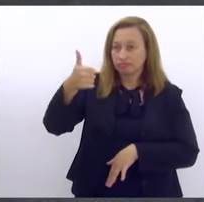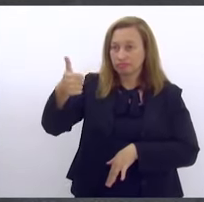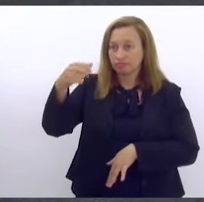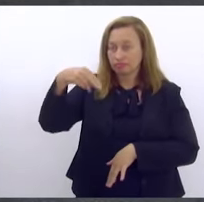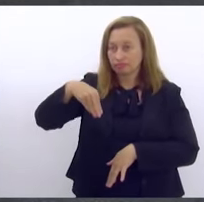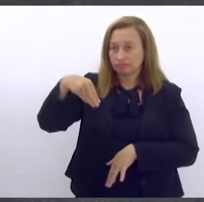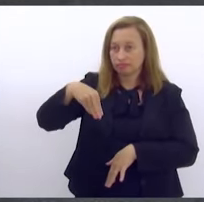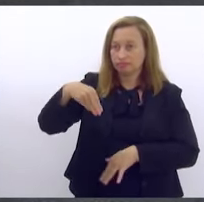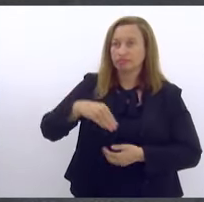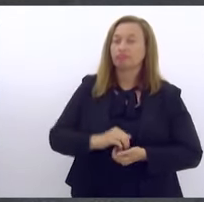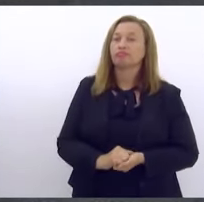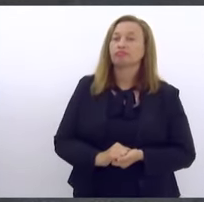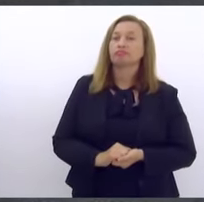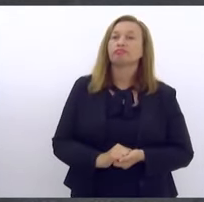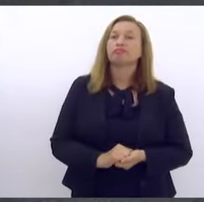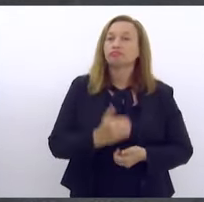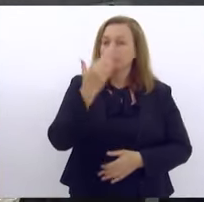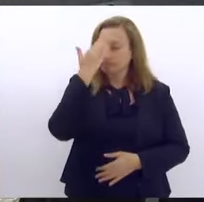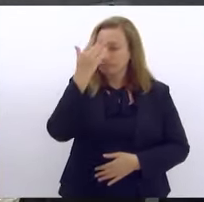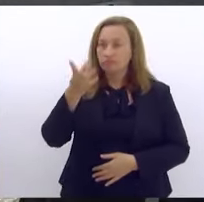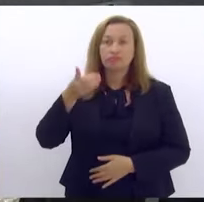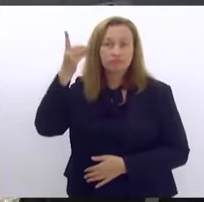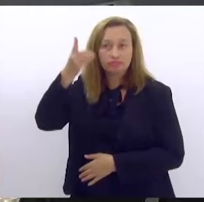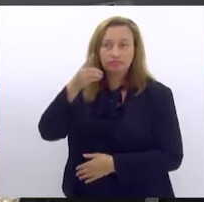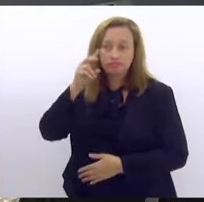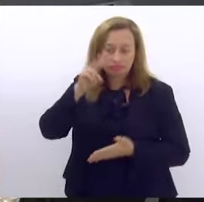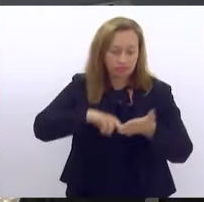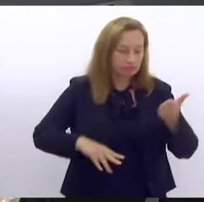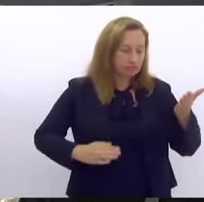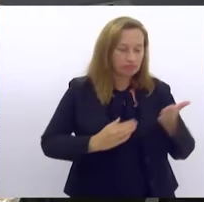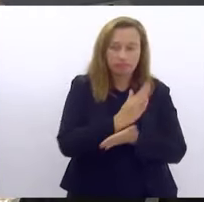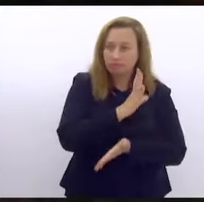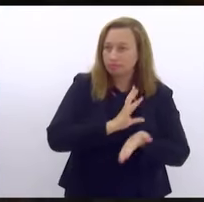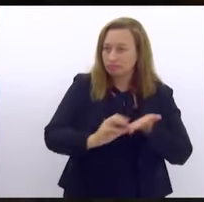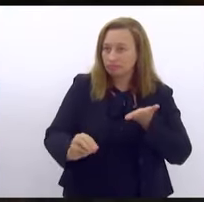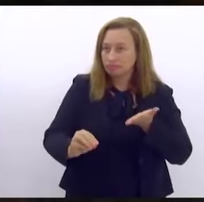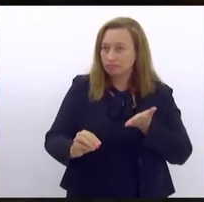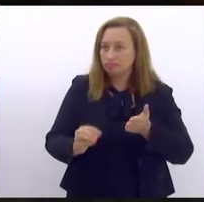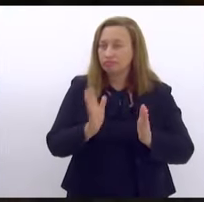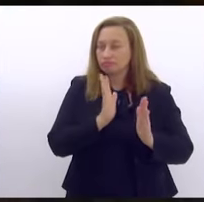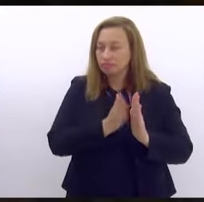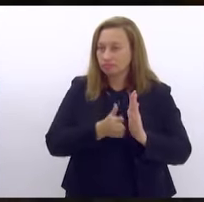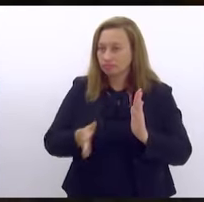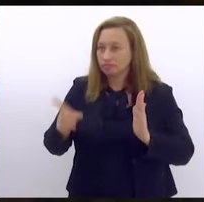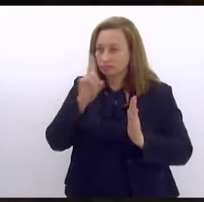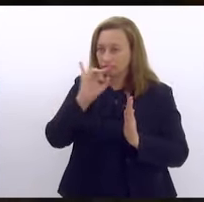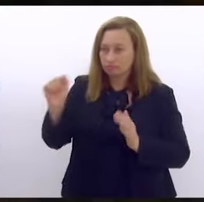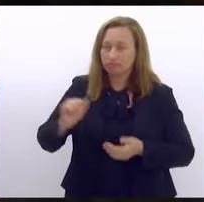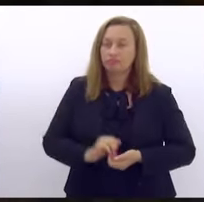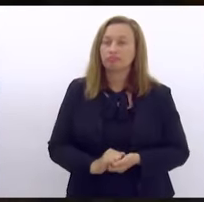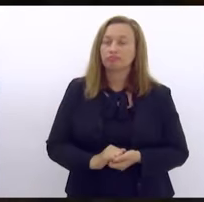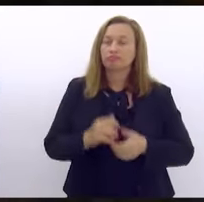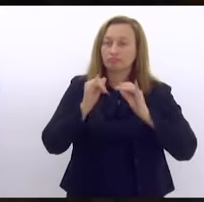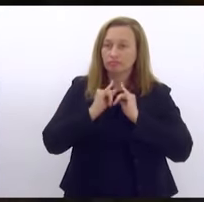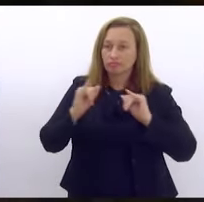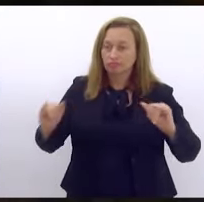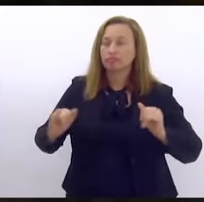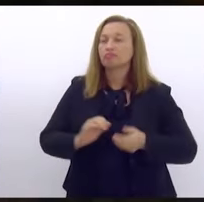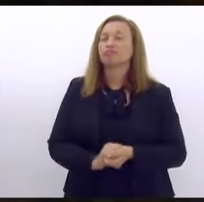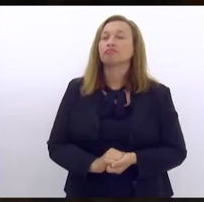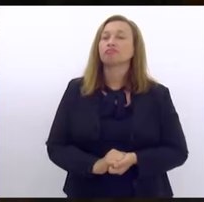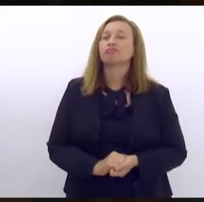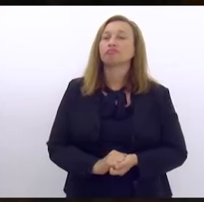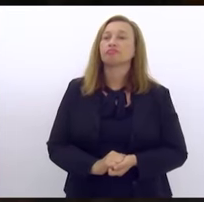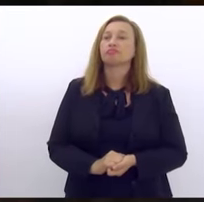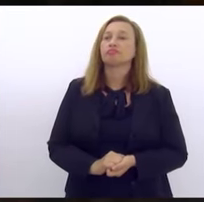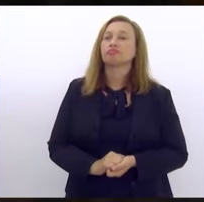minutos. Muito obrigado, deputado. Lida e aprovada a ata, passa-se a ordem do dia. Anuncio.